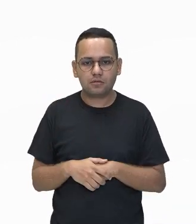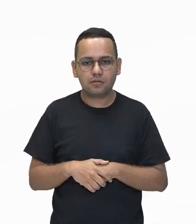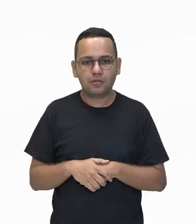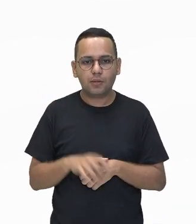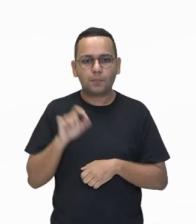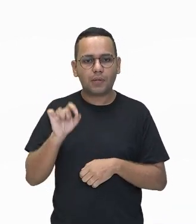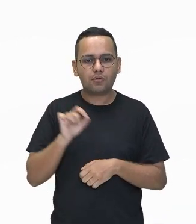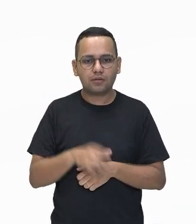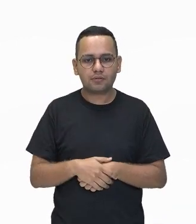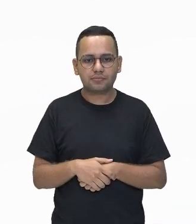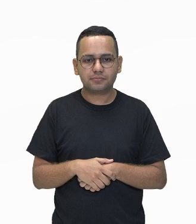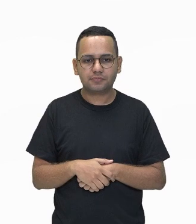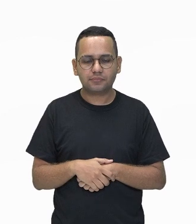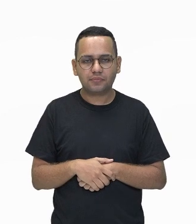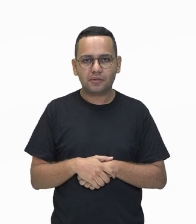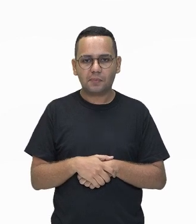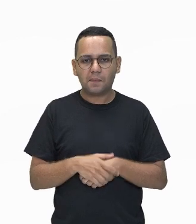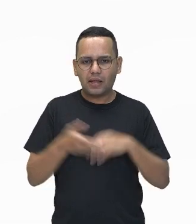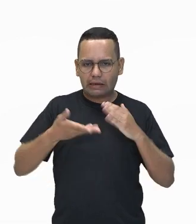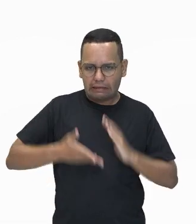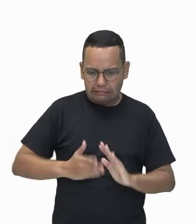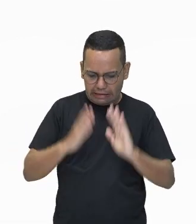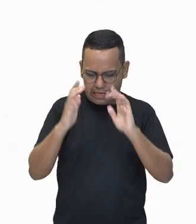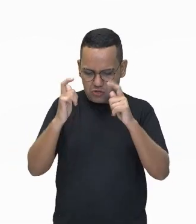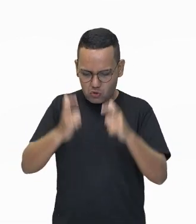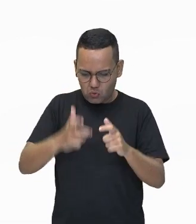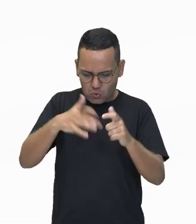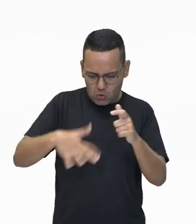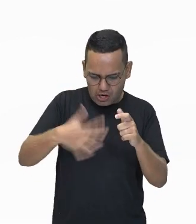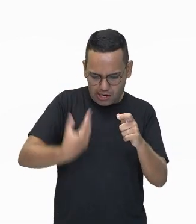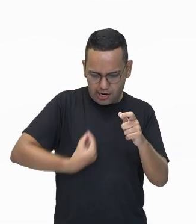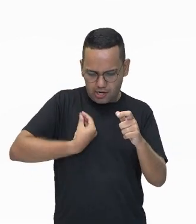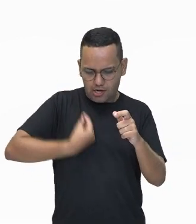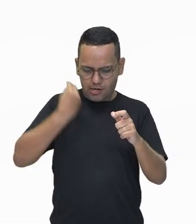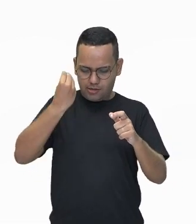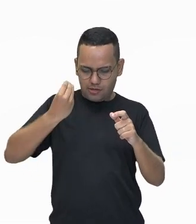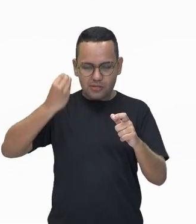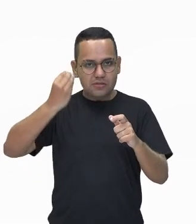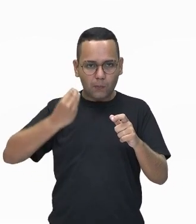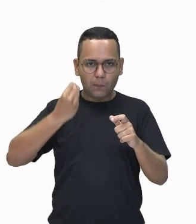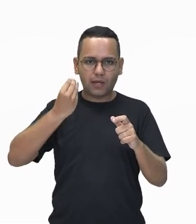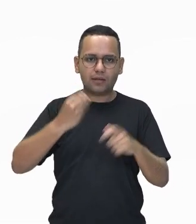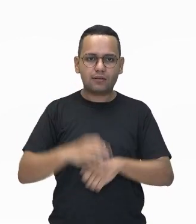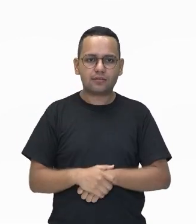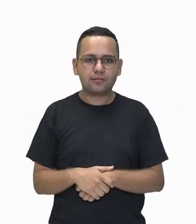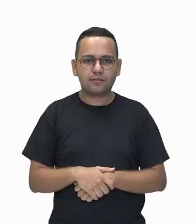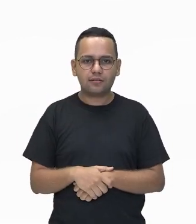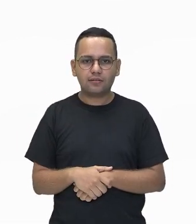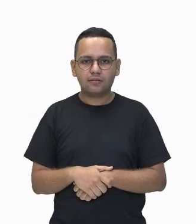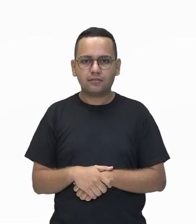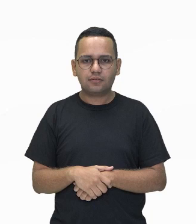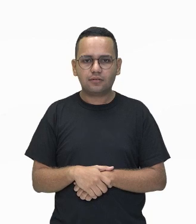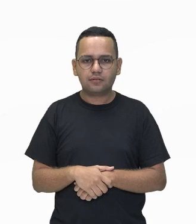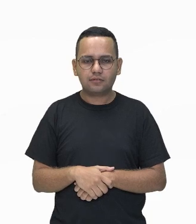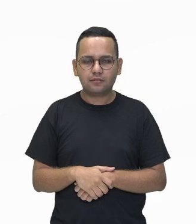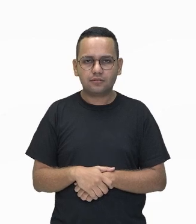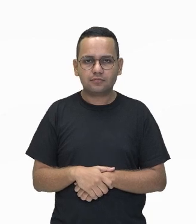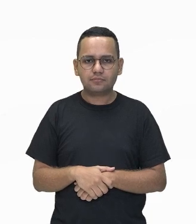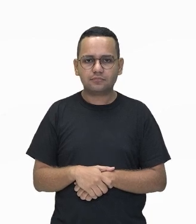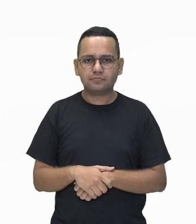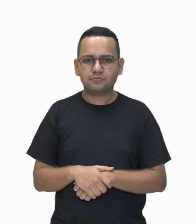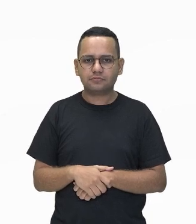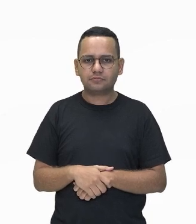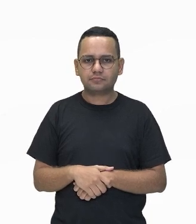nasce e experiencia a vida nesta região é também apresentar o quê? Região e